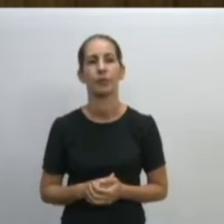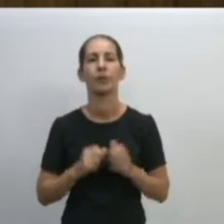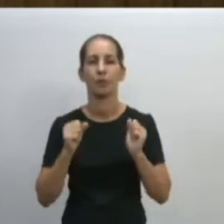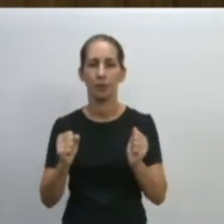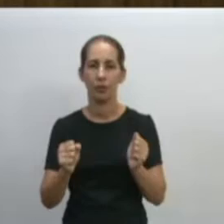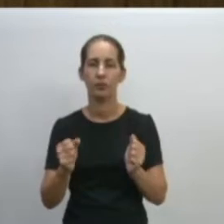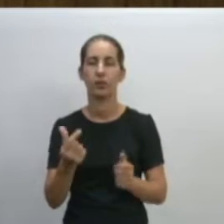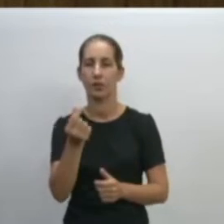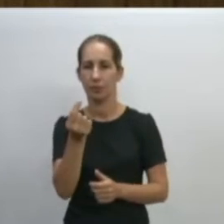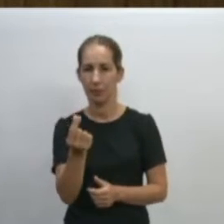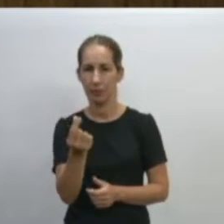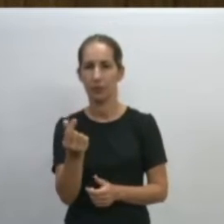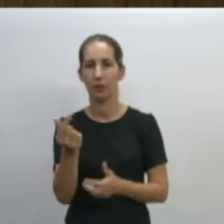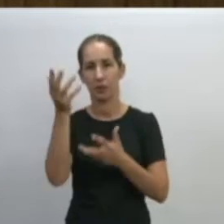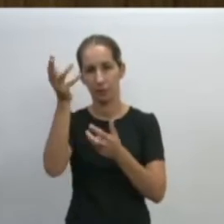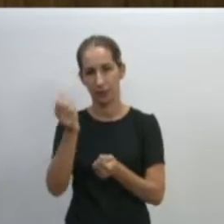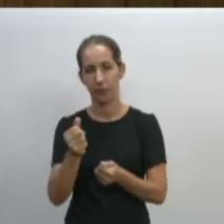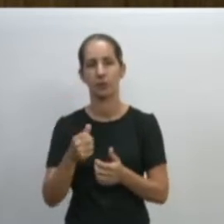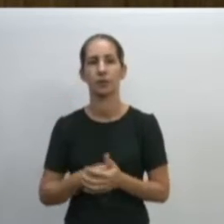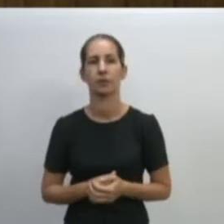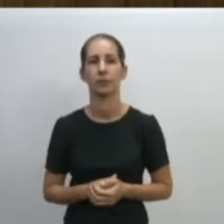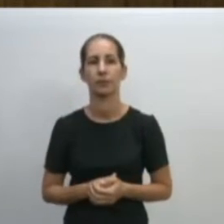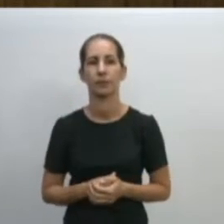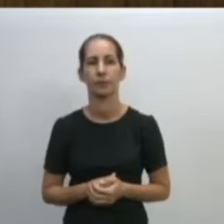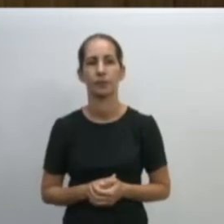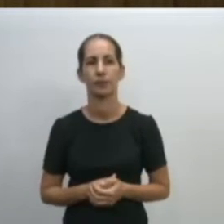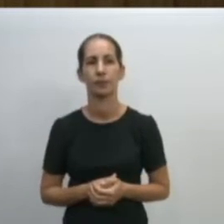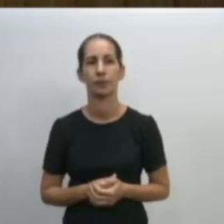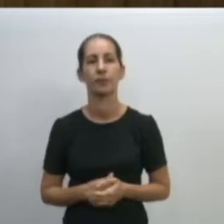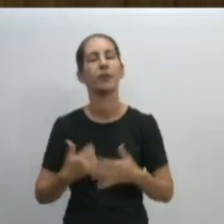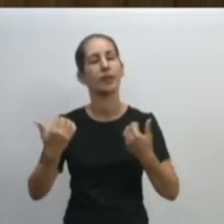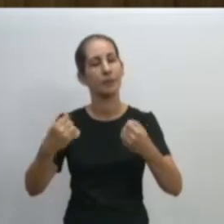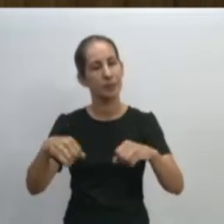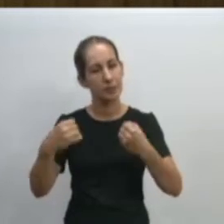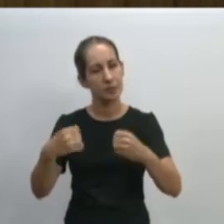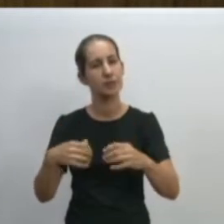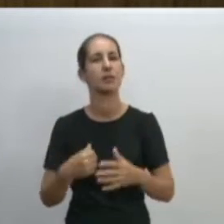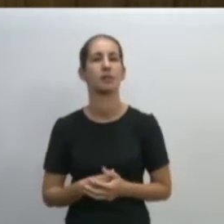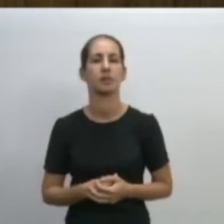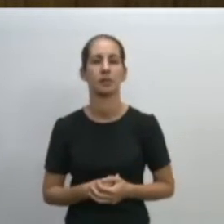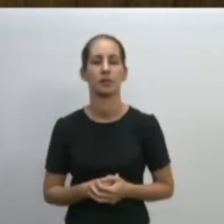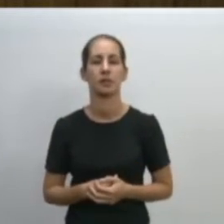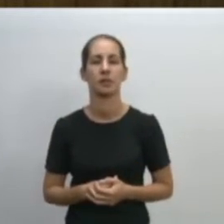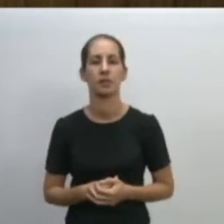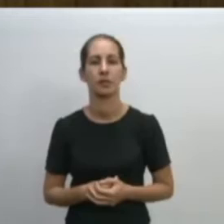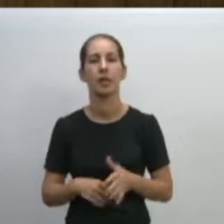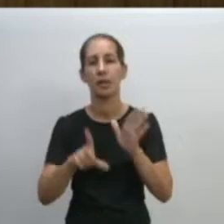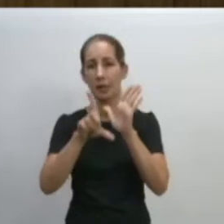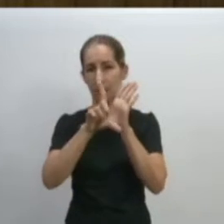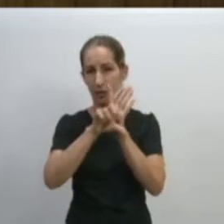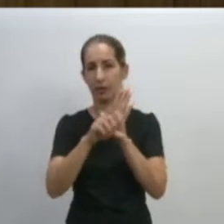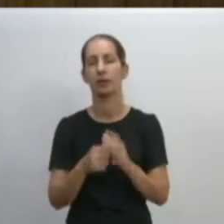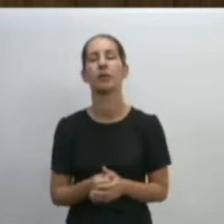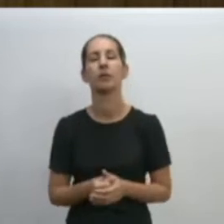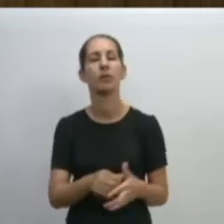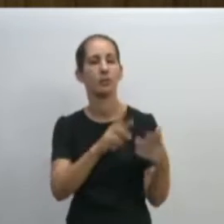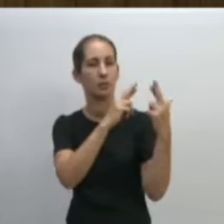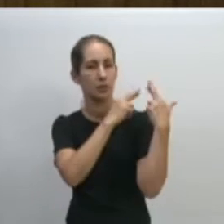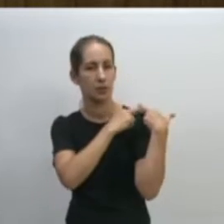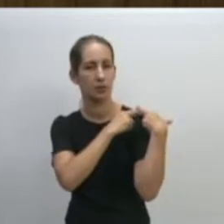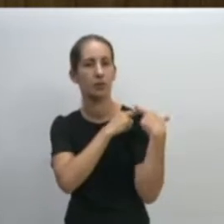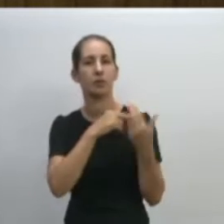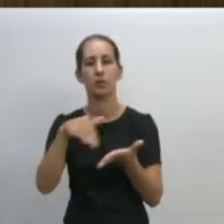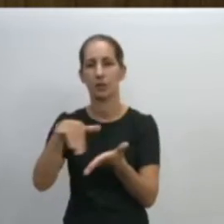ter as nossas emendas impositivas contempladas. É, né, uma necessidade, na verdade, é uma lei, é uma obrigação